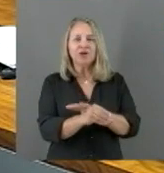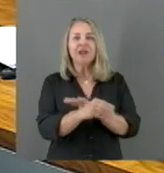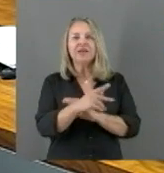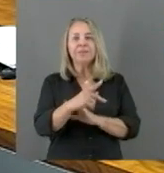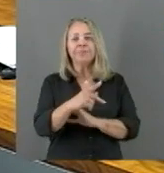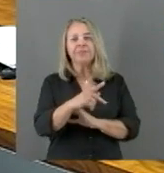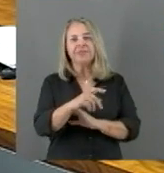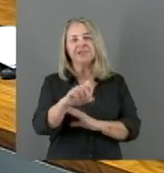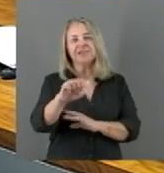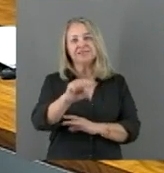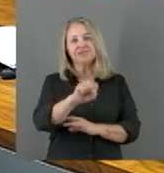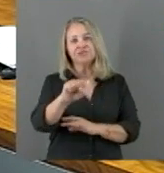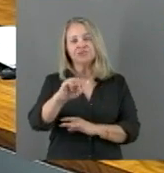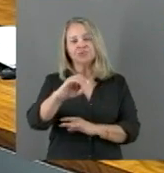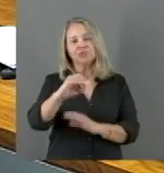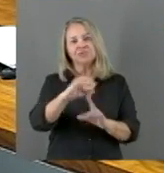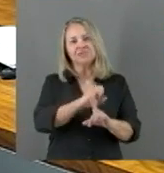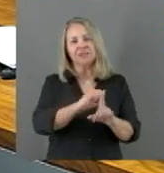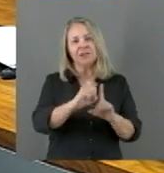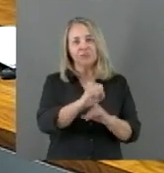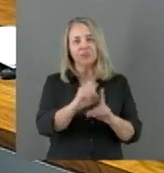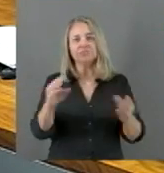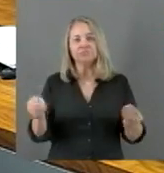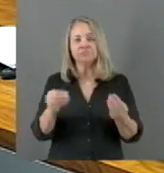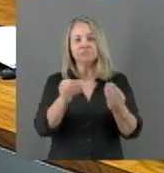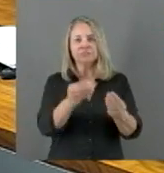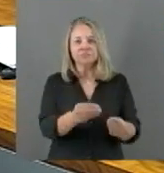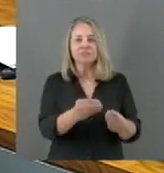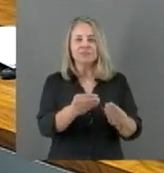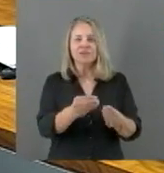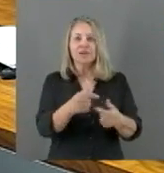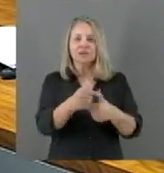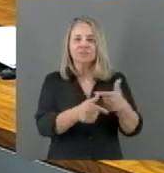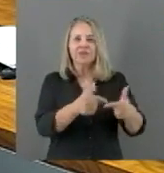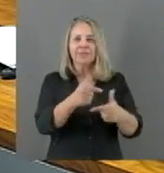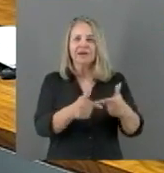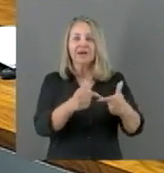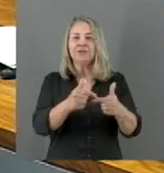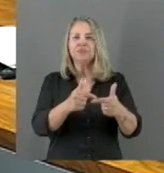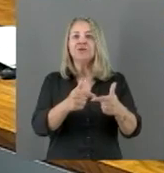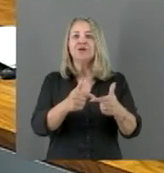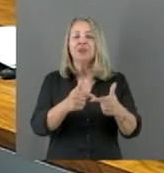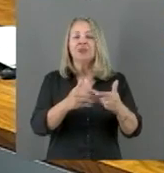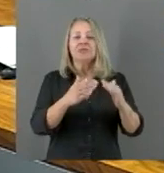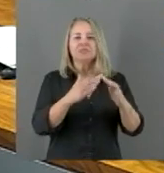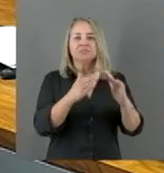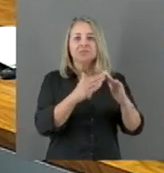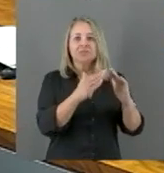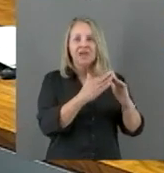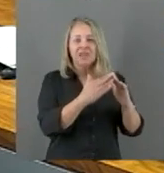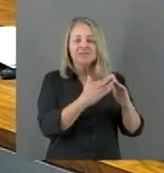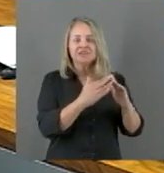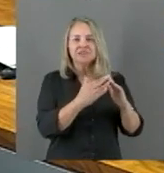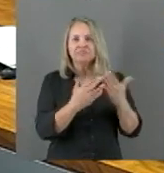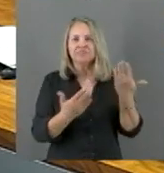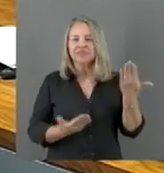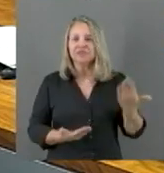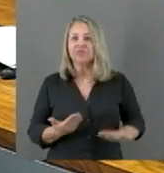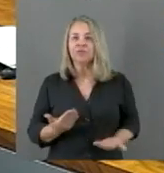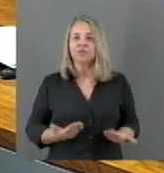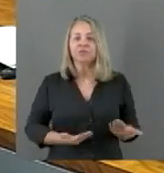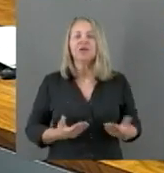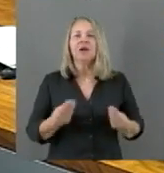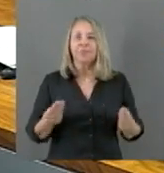dinâmica, inclusive, já é adotada para o labor doméstico, que, via Simples Doméstico, permite o recolhimento em